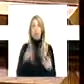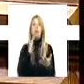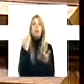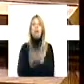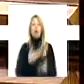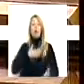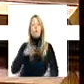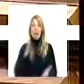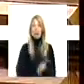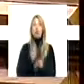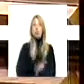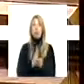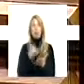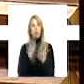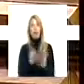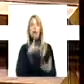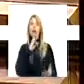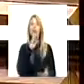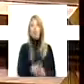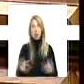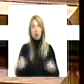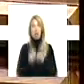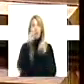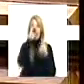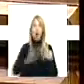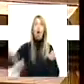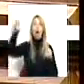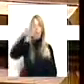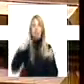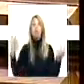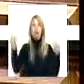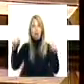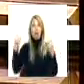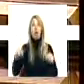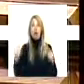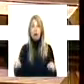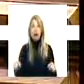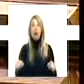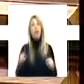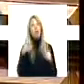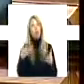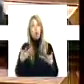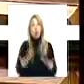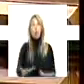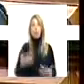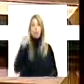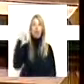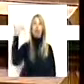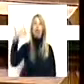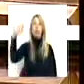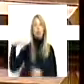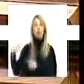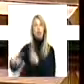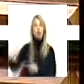resposta aos desafios ambientais que nos são colocados e à resposta que no presente e as futuras gerações que vão ter mão no